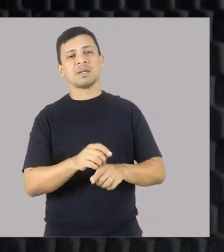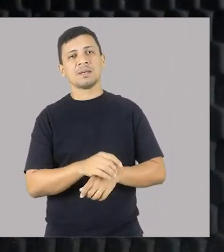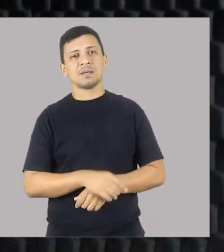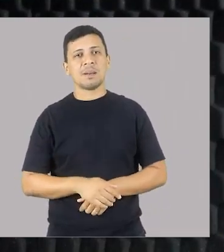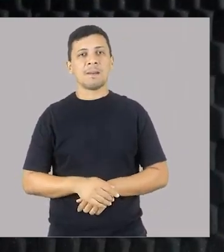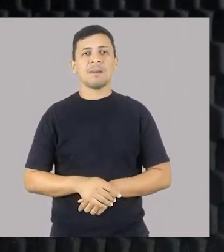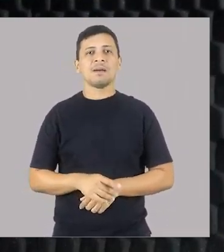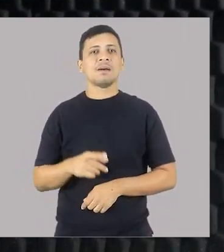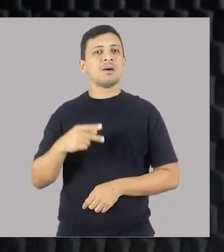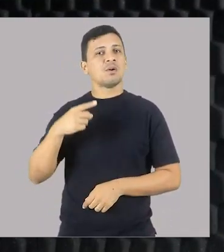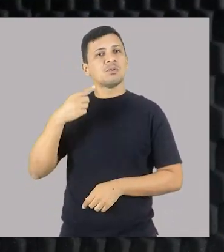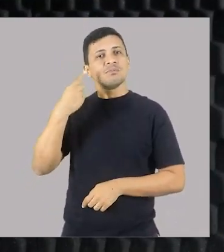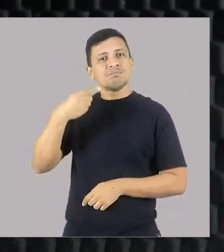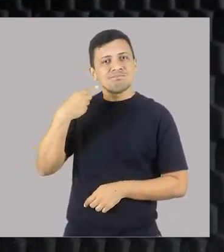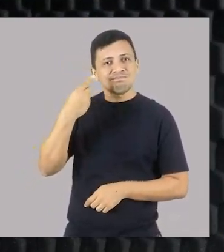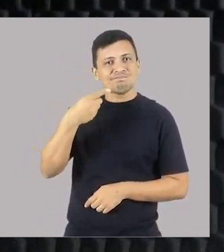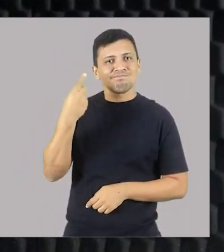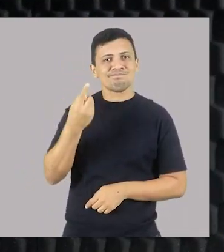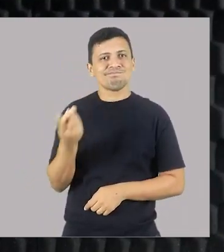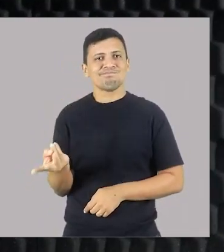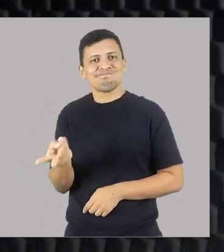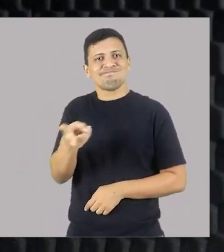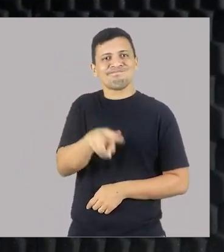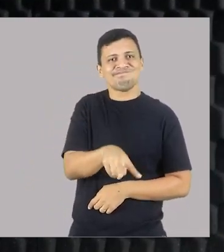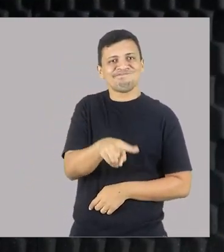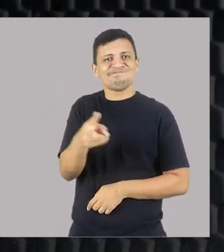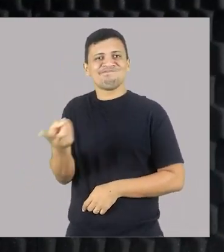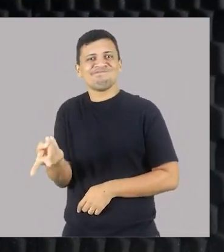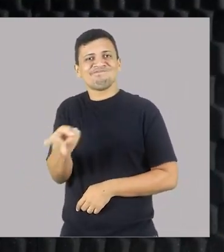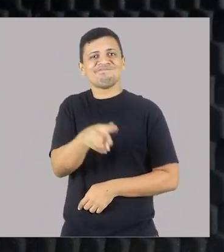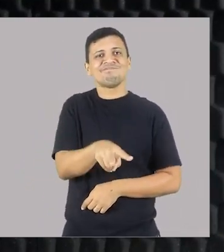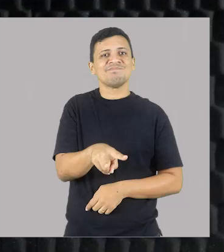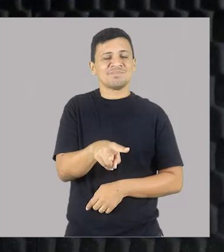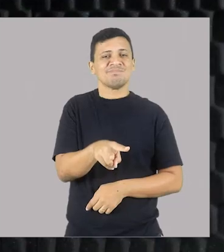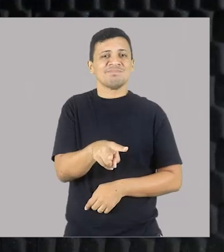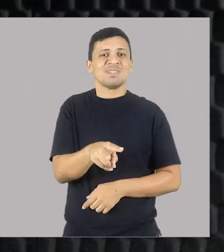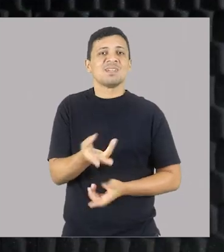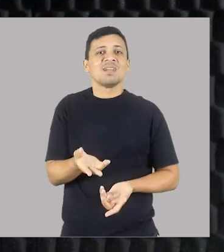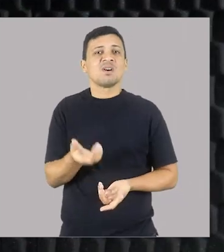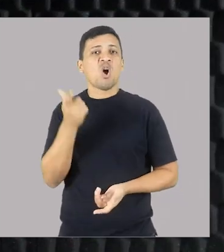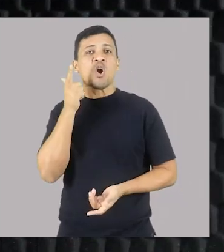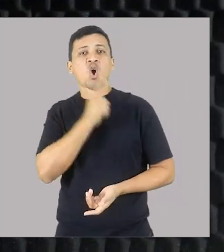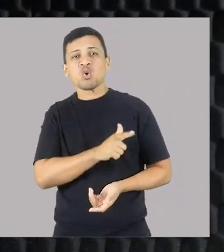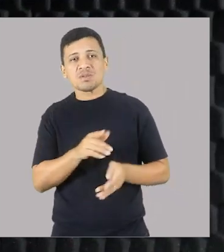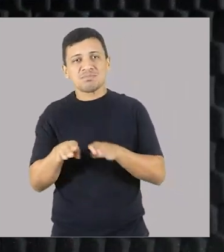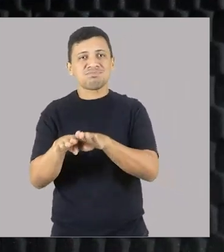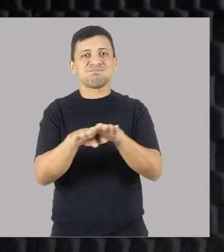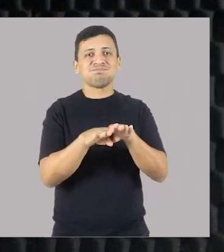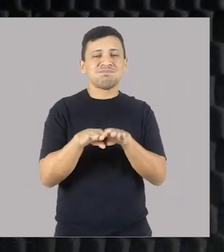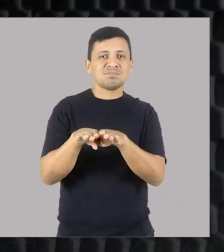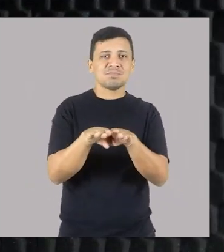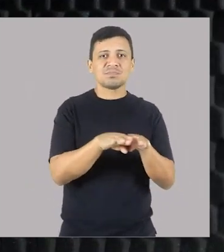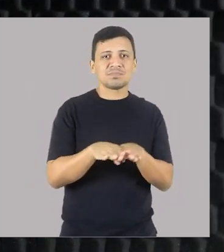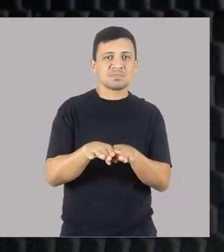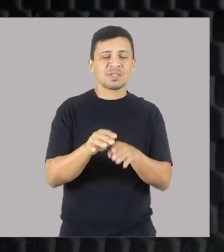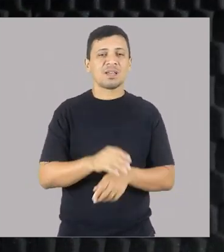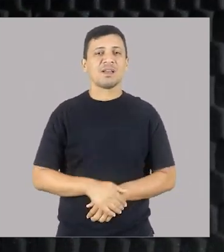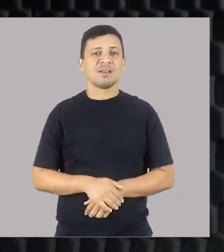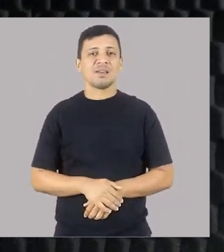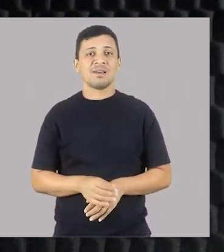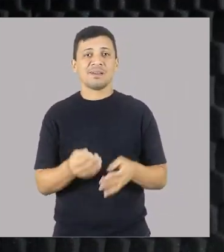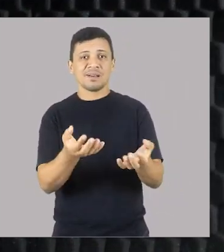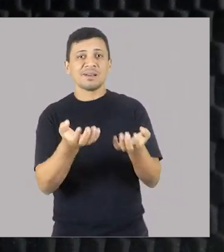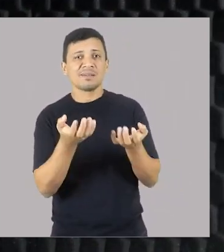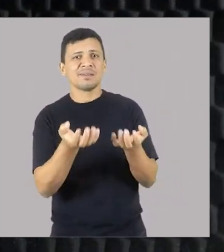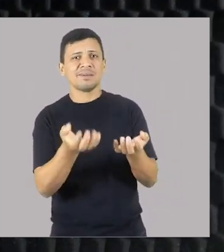ele também utiliza isso como instrumento de centralização para garantir a estabilidade. Ele, na busca dessa